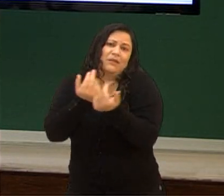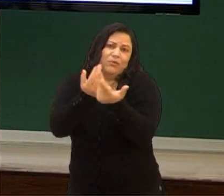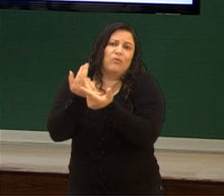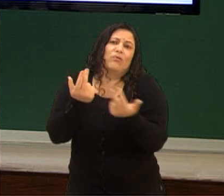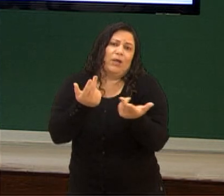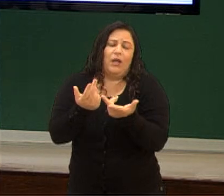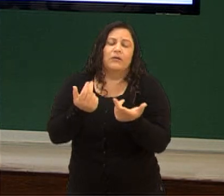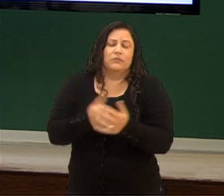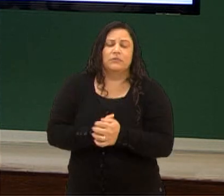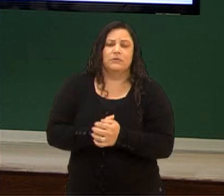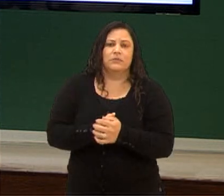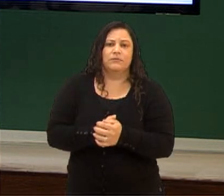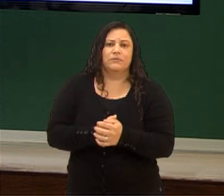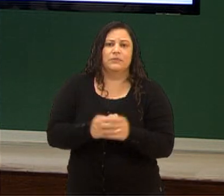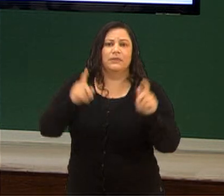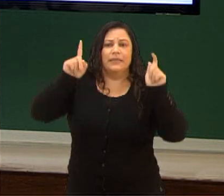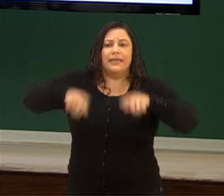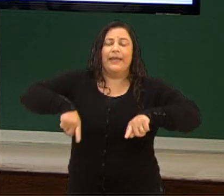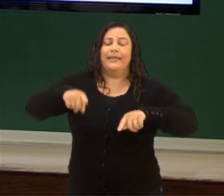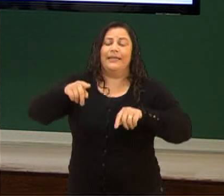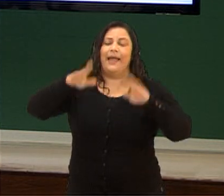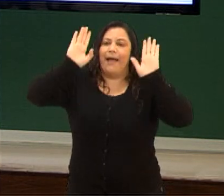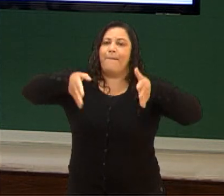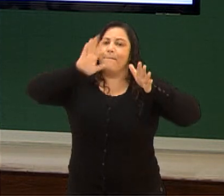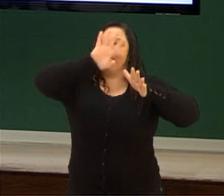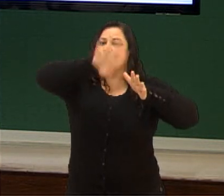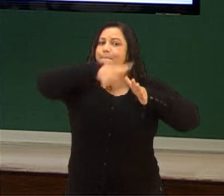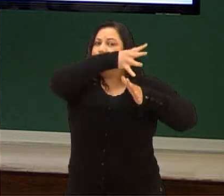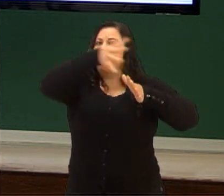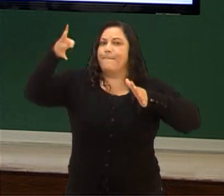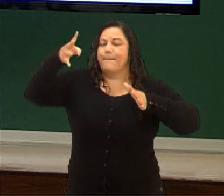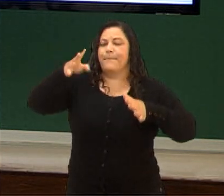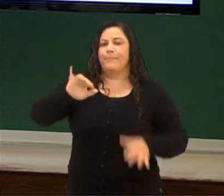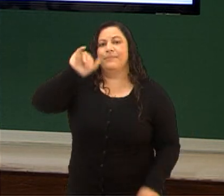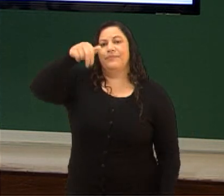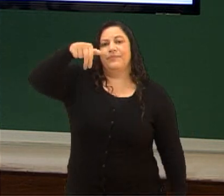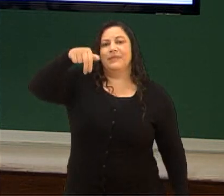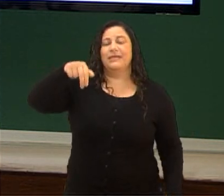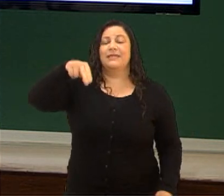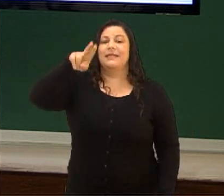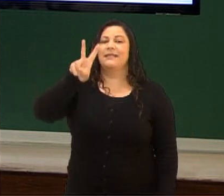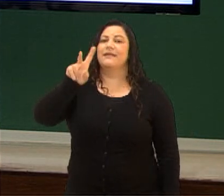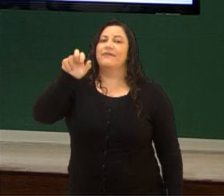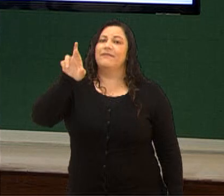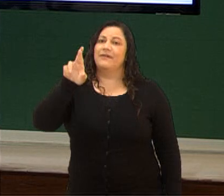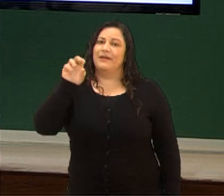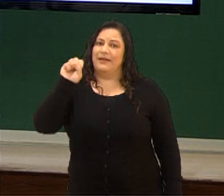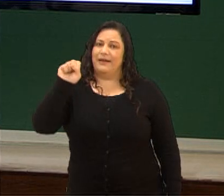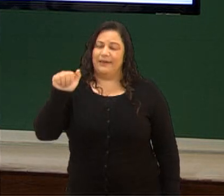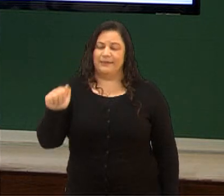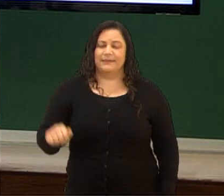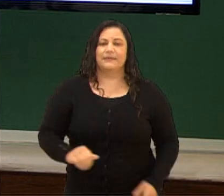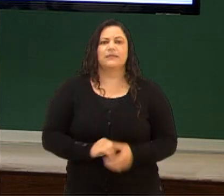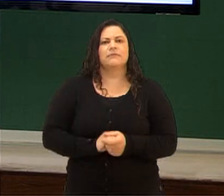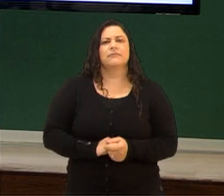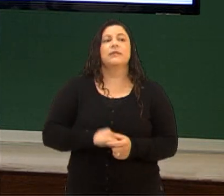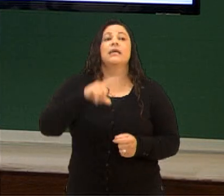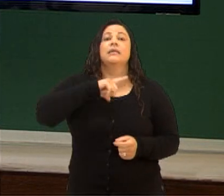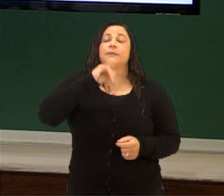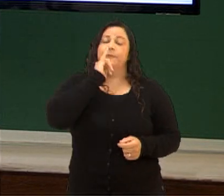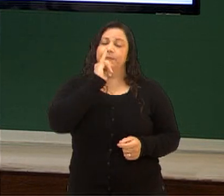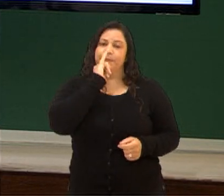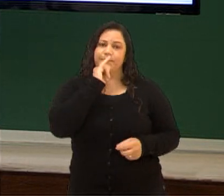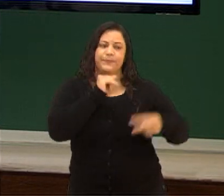calcular a determinante da matriz inversa. Vou repetir isso, pessoal. Tem uma matriz, calculo a determinante, dá 2, por